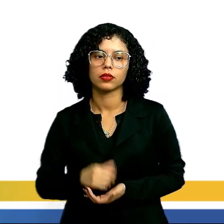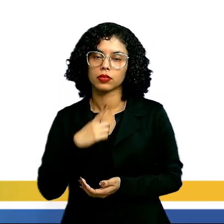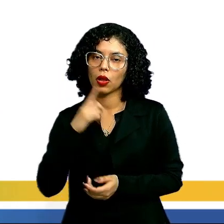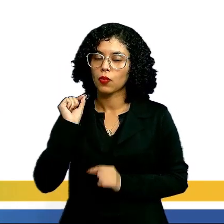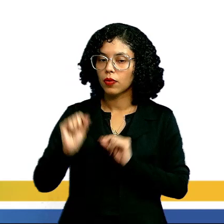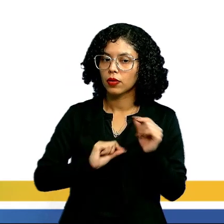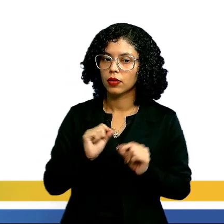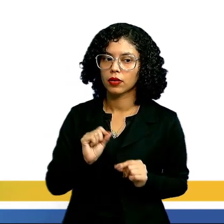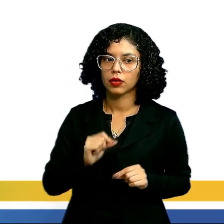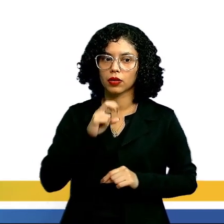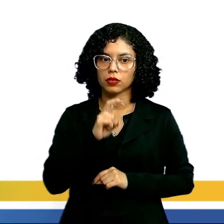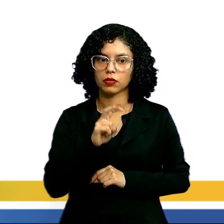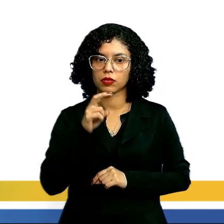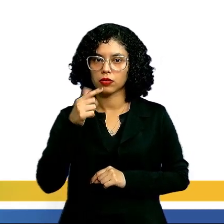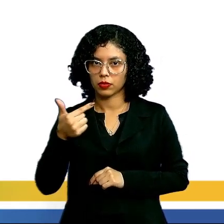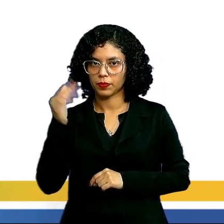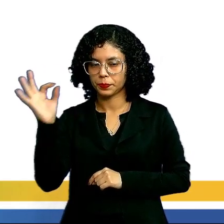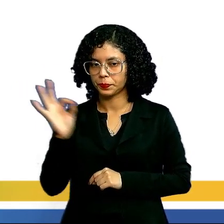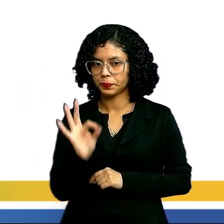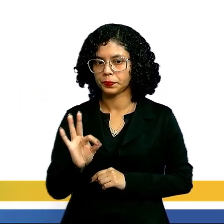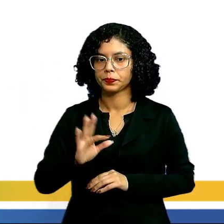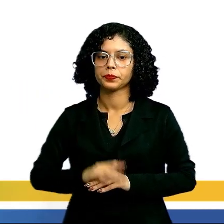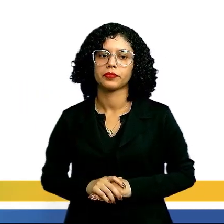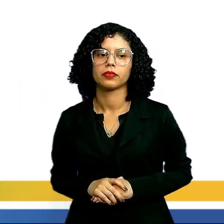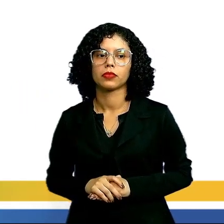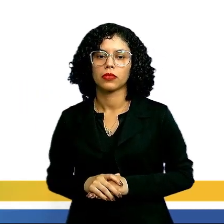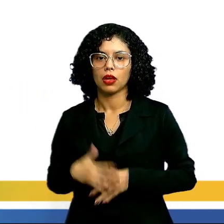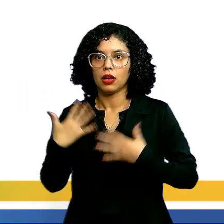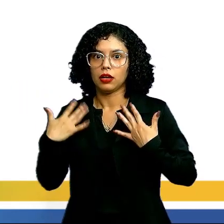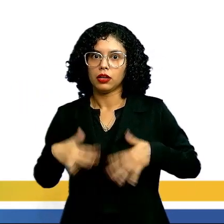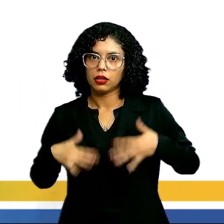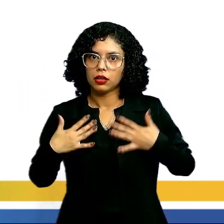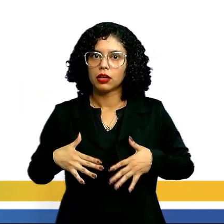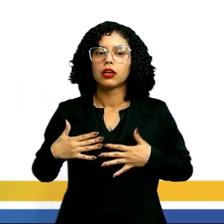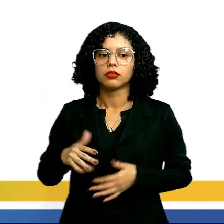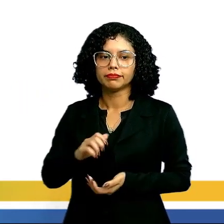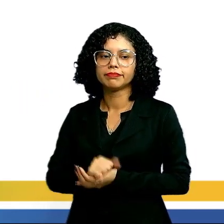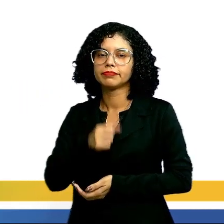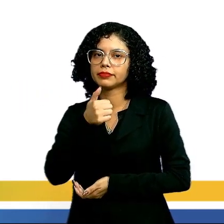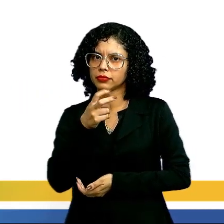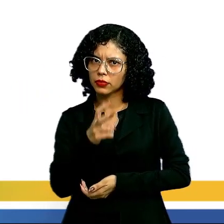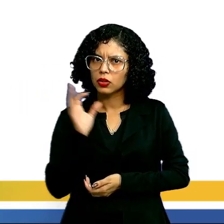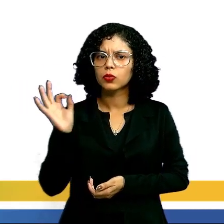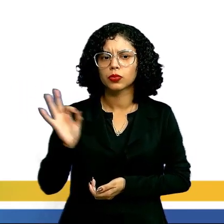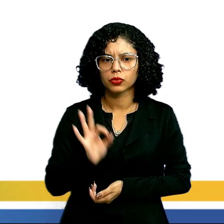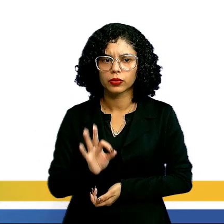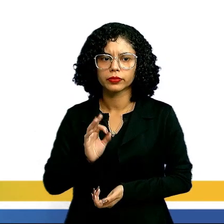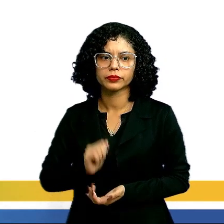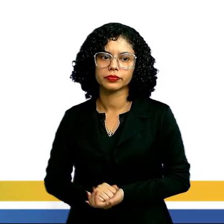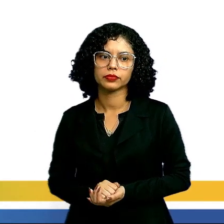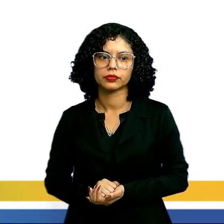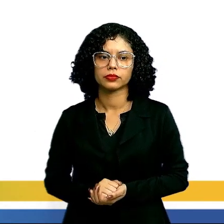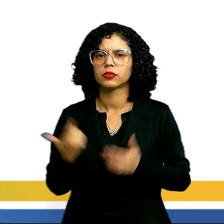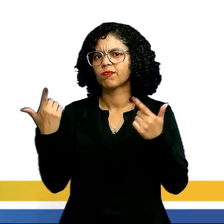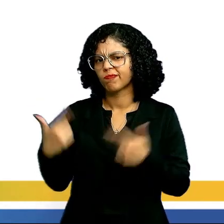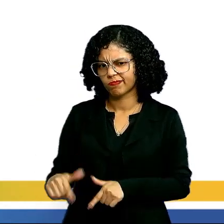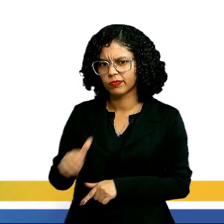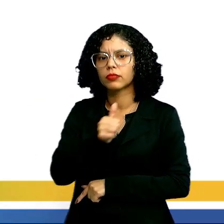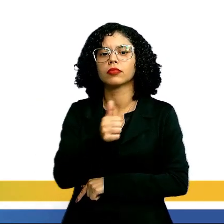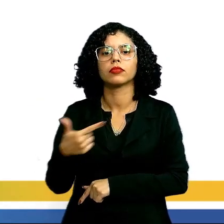temos aí 52%. Assustador, nós temos aí 15%.